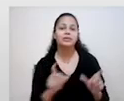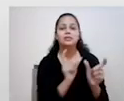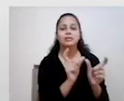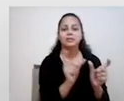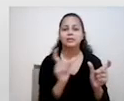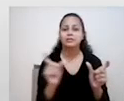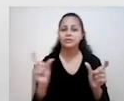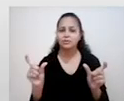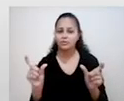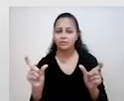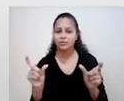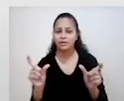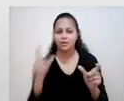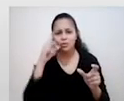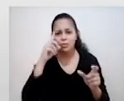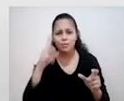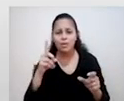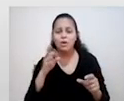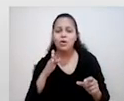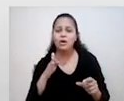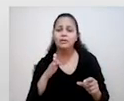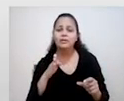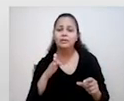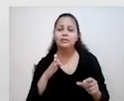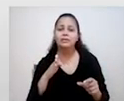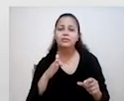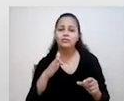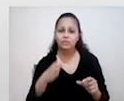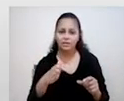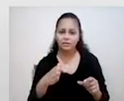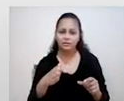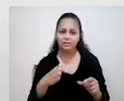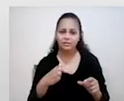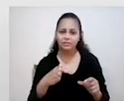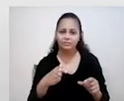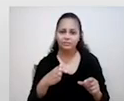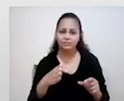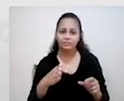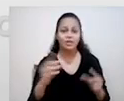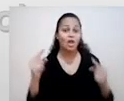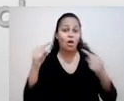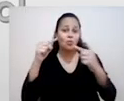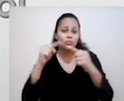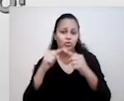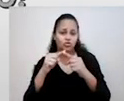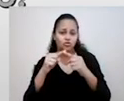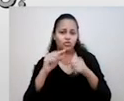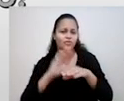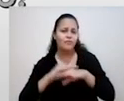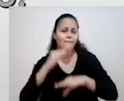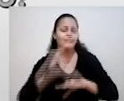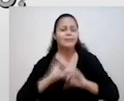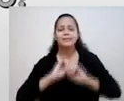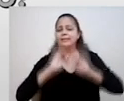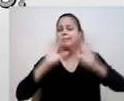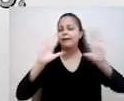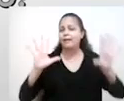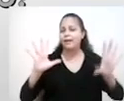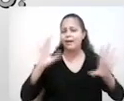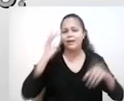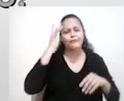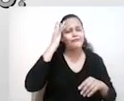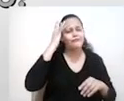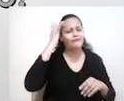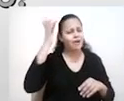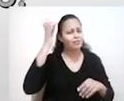ordem direta. Então, por ser mais direto, é mais objetivo e logo é mais claro. Facilita a